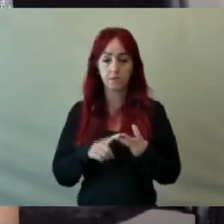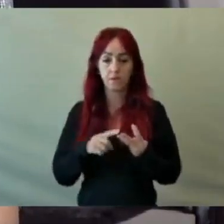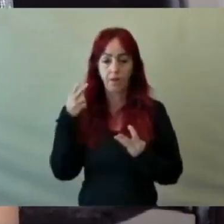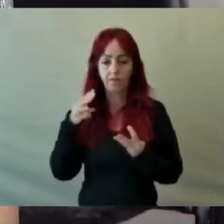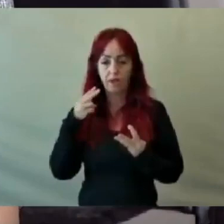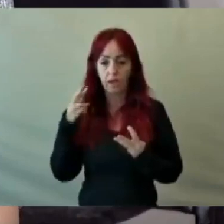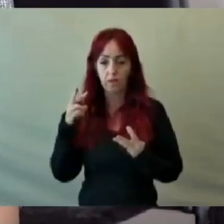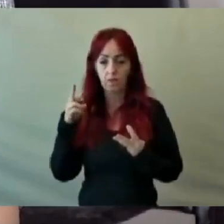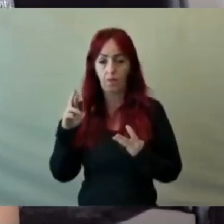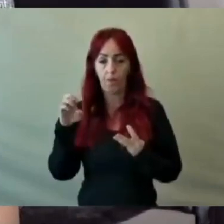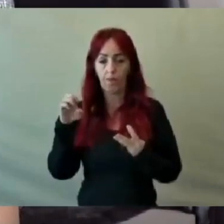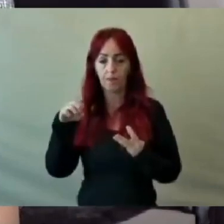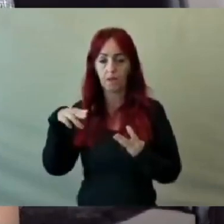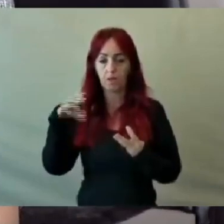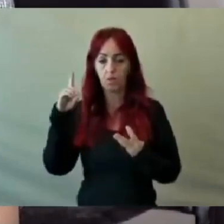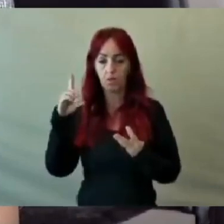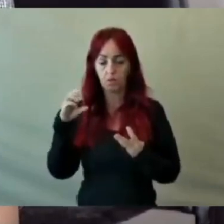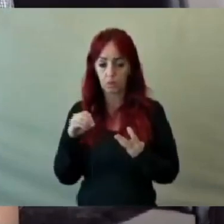Com requerimento.